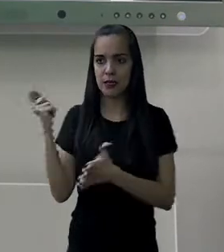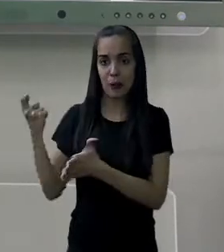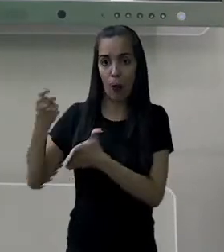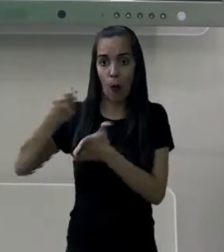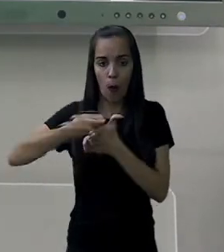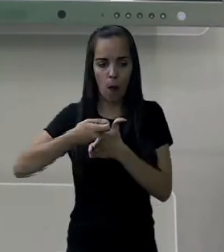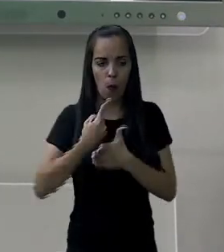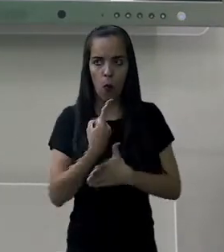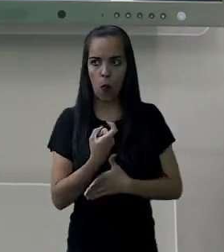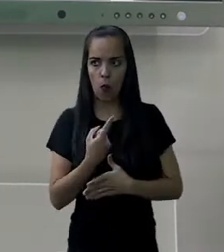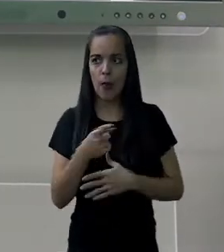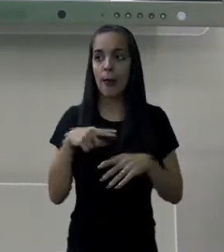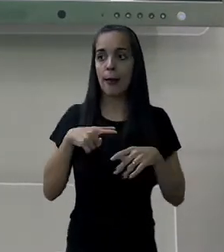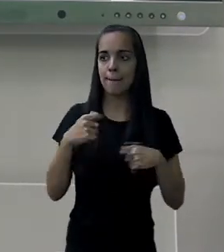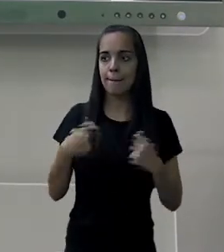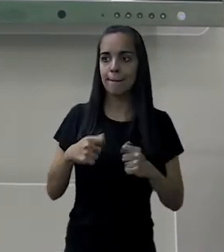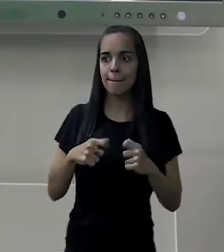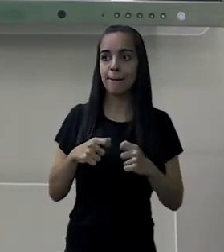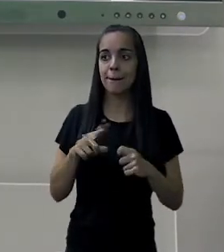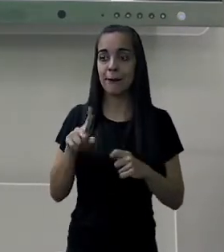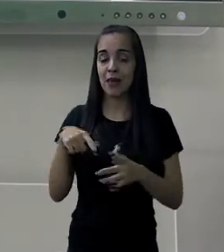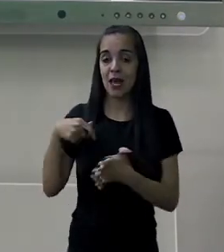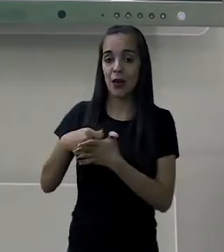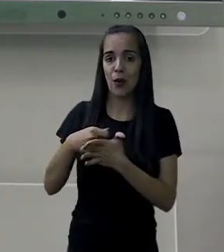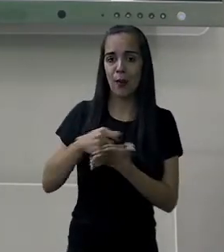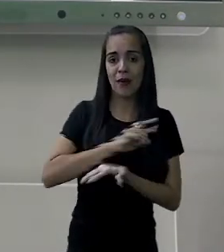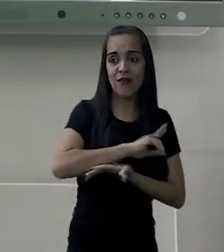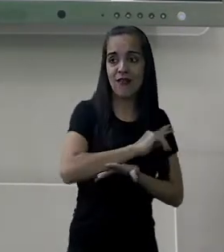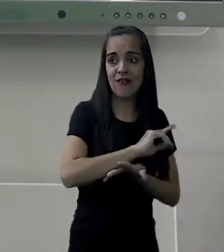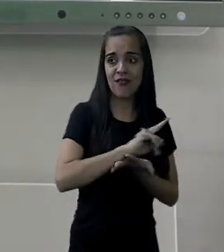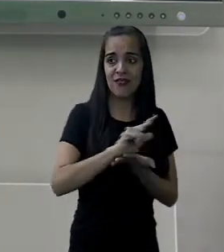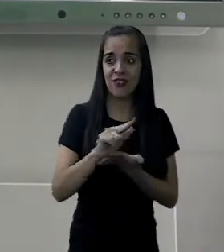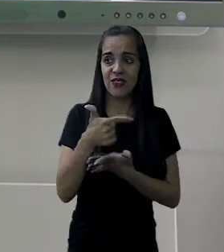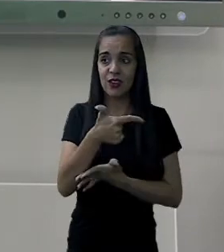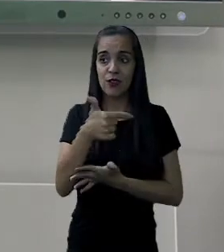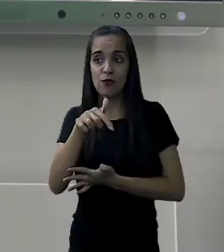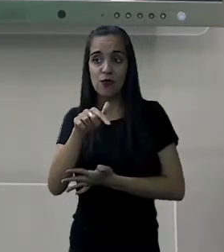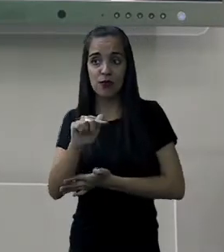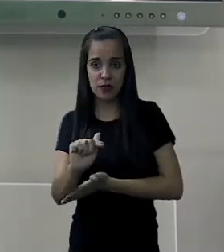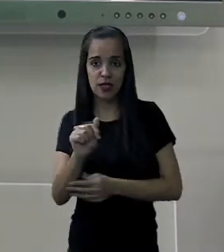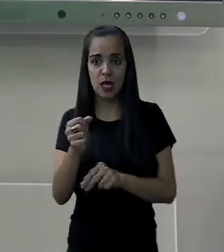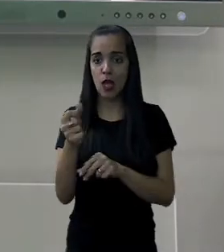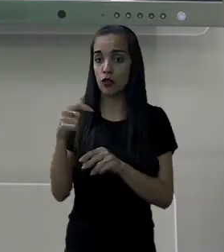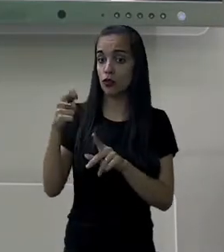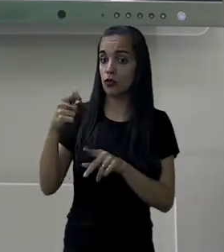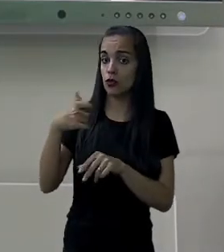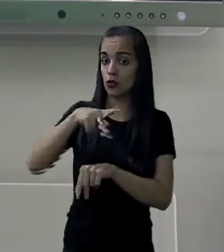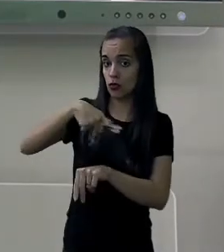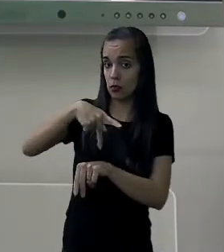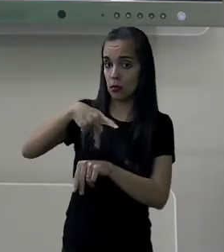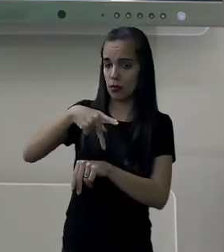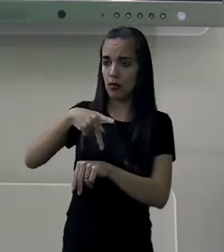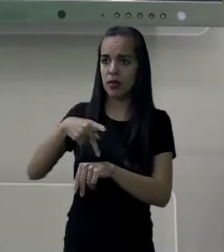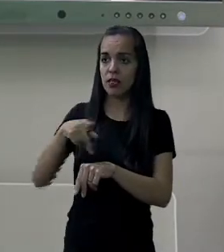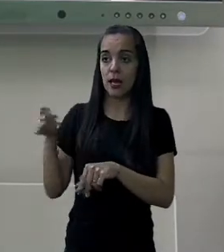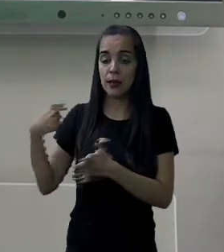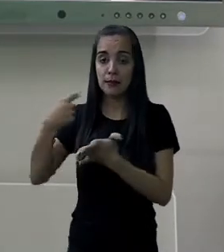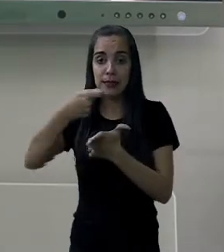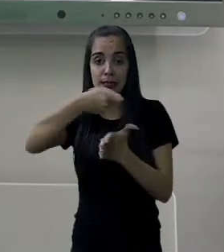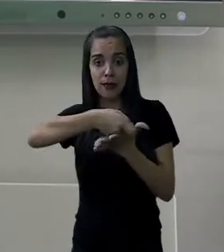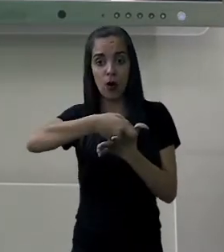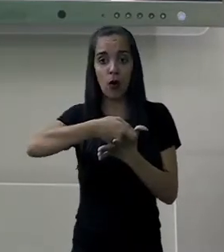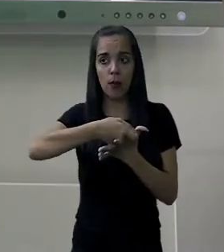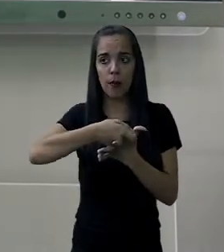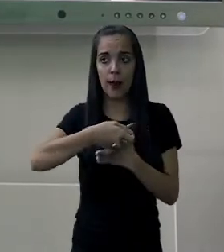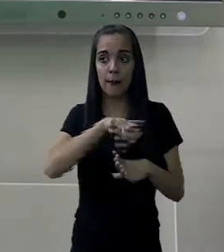país, mas é a compra para 27 países. Então, é uma